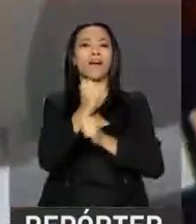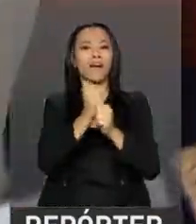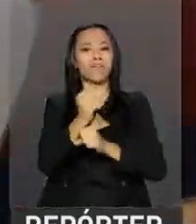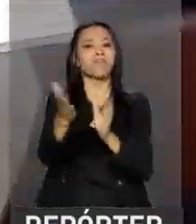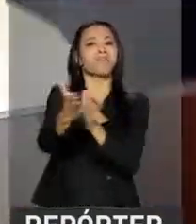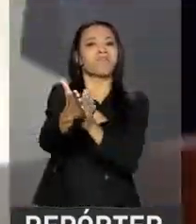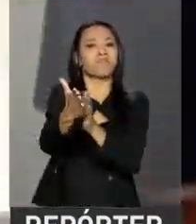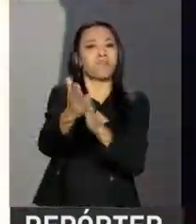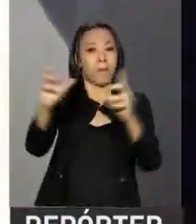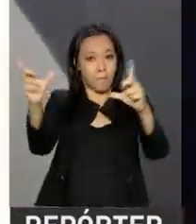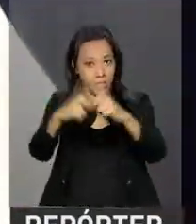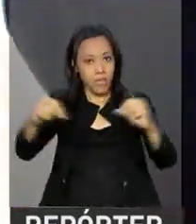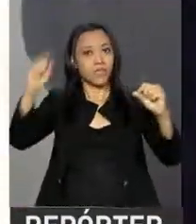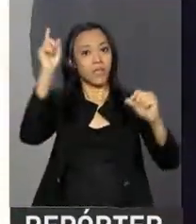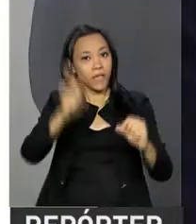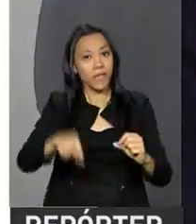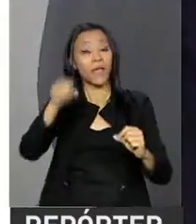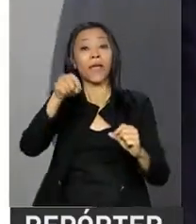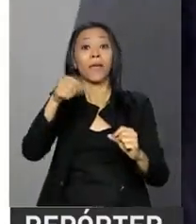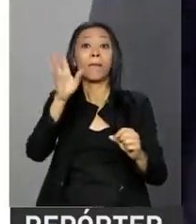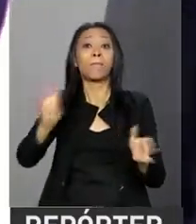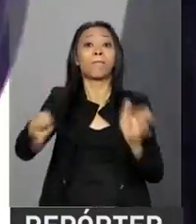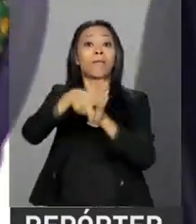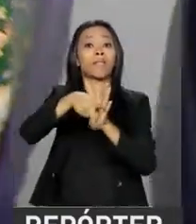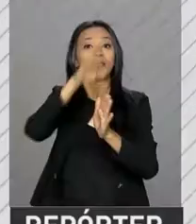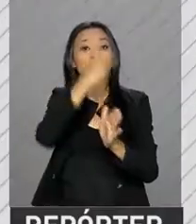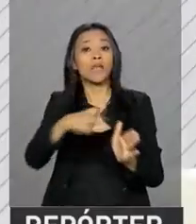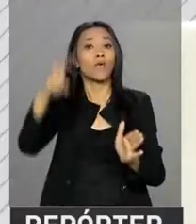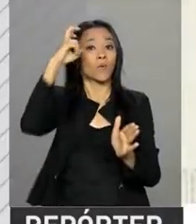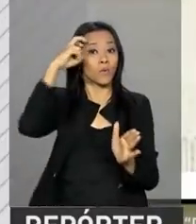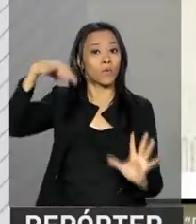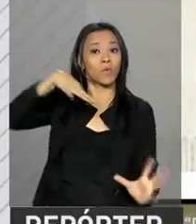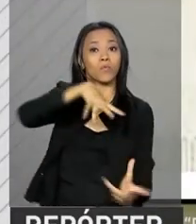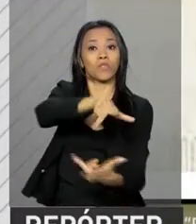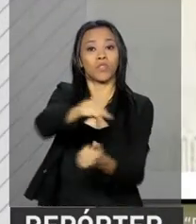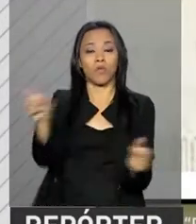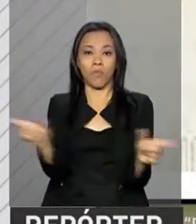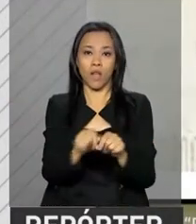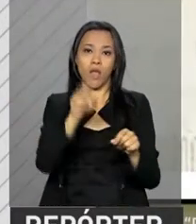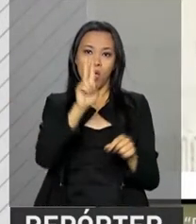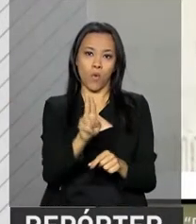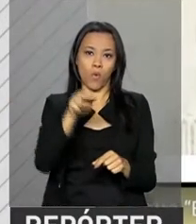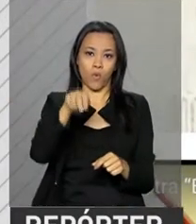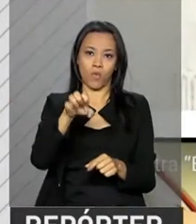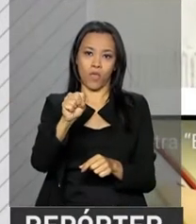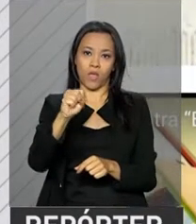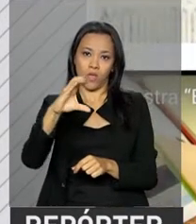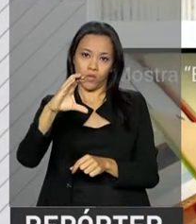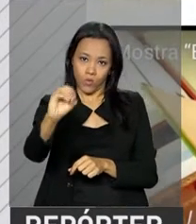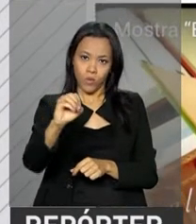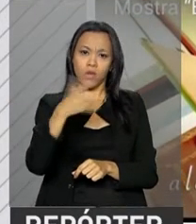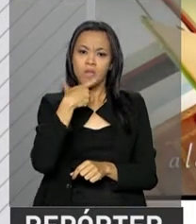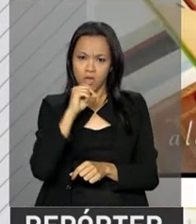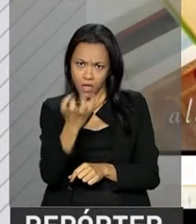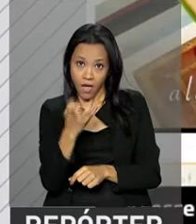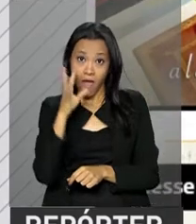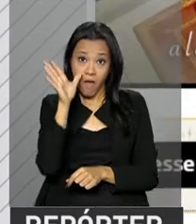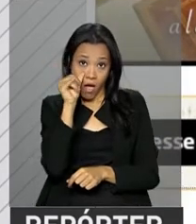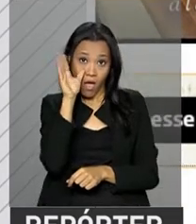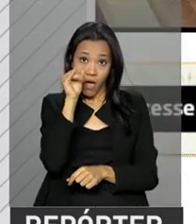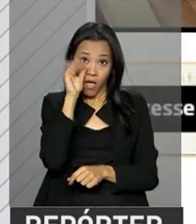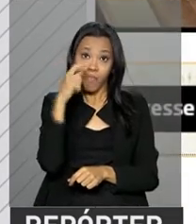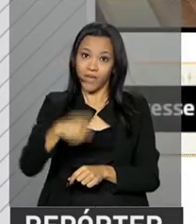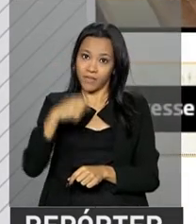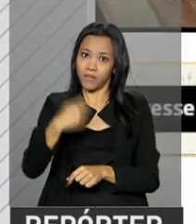como patrimônio cultural da humanidade pela unesco quem tiver interesse de ver de perto esses documentos históricos